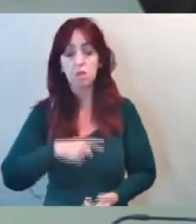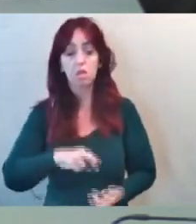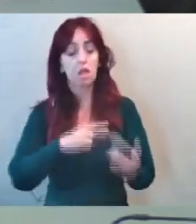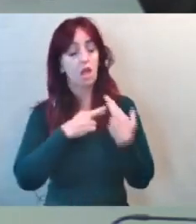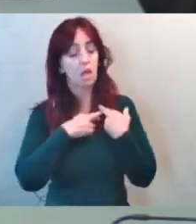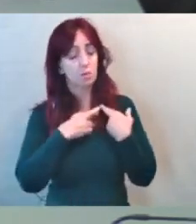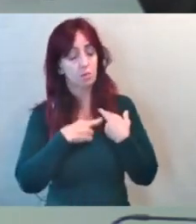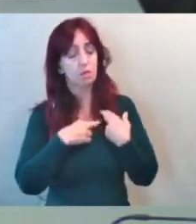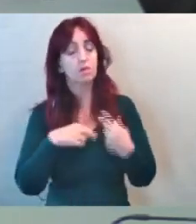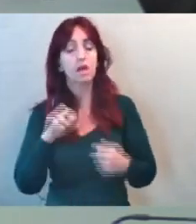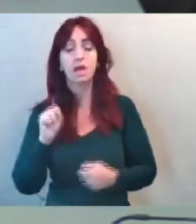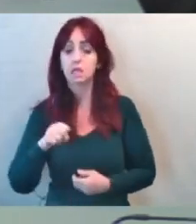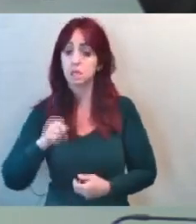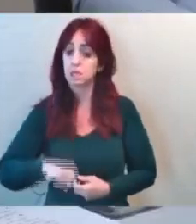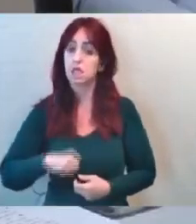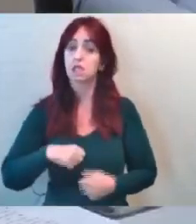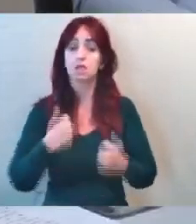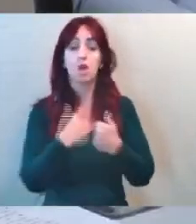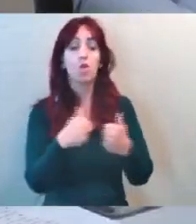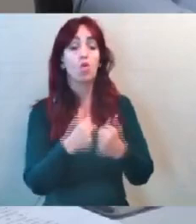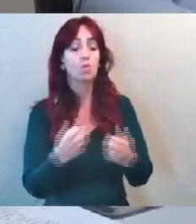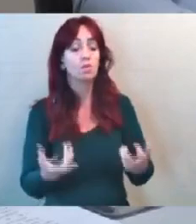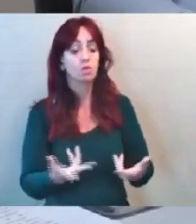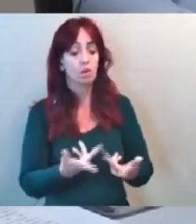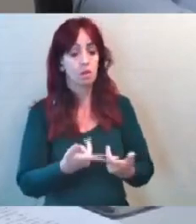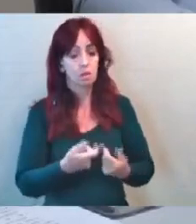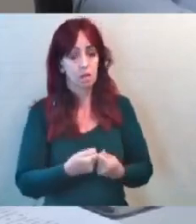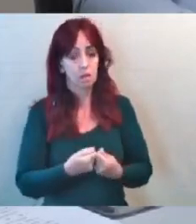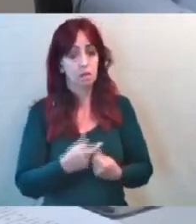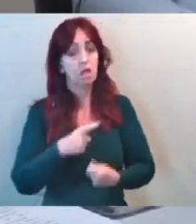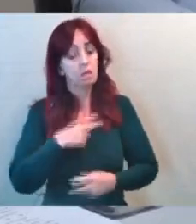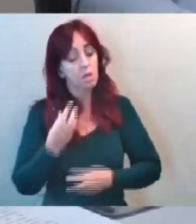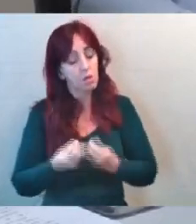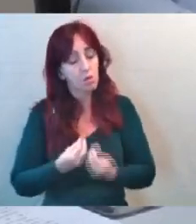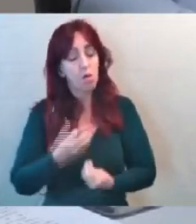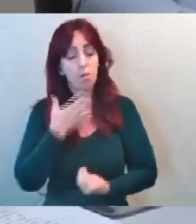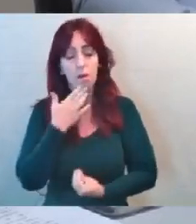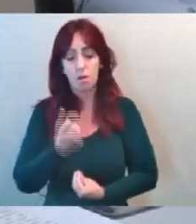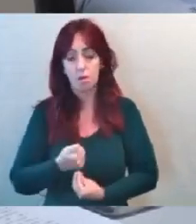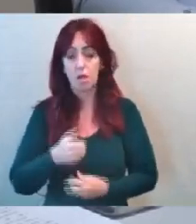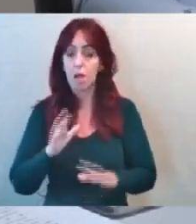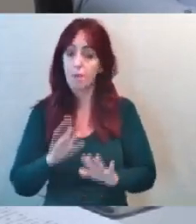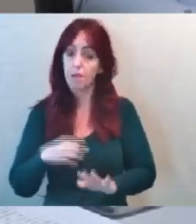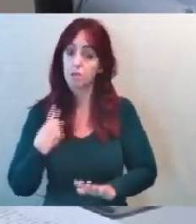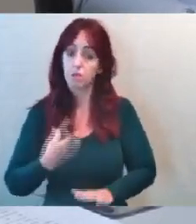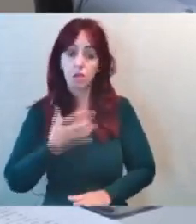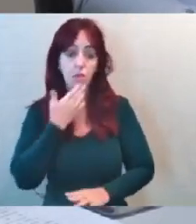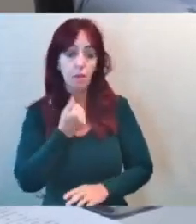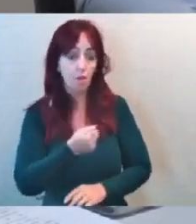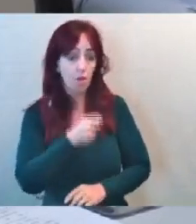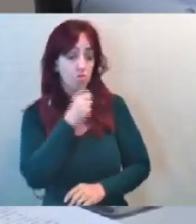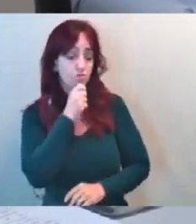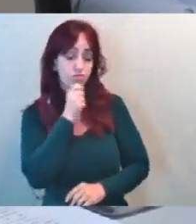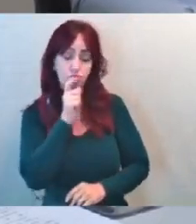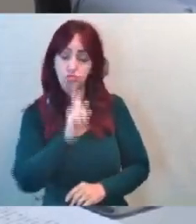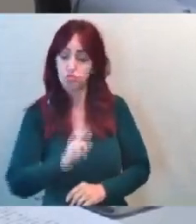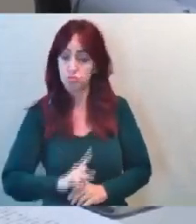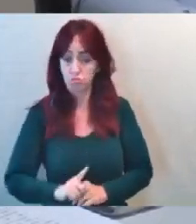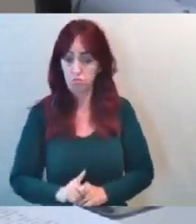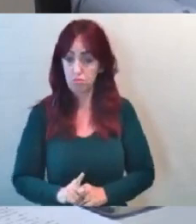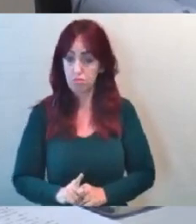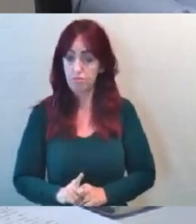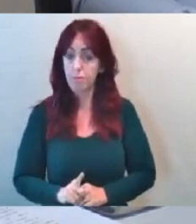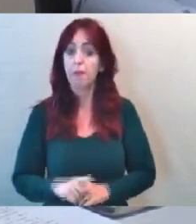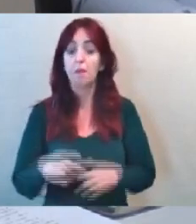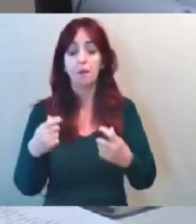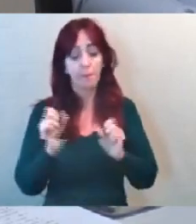um transporte público de qualidade. Eu acredito que tem como a gente melhorar. Mas nós não estamos melhorando, assim como o senhor disse, não. Mas nós temos condições de melhorar.